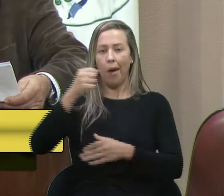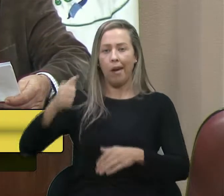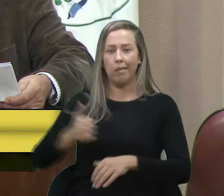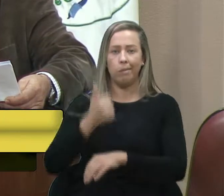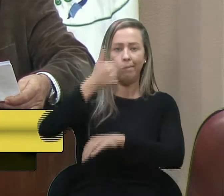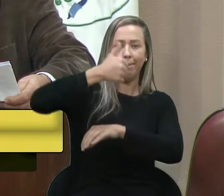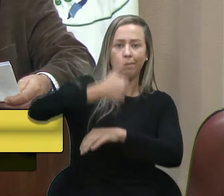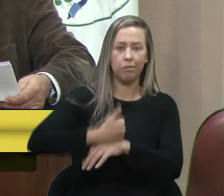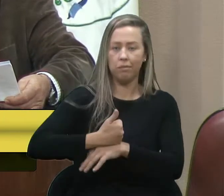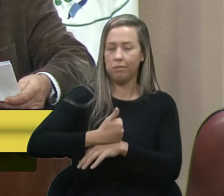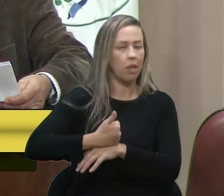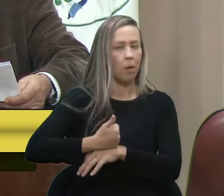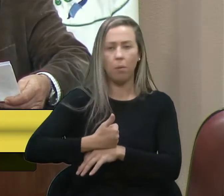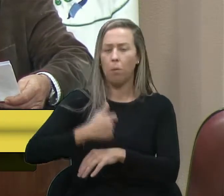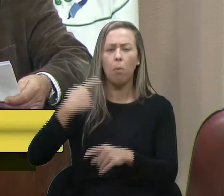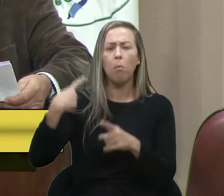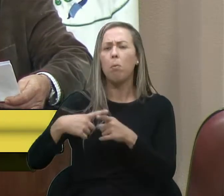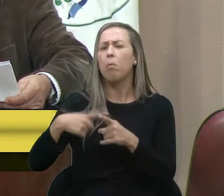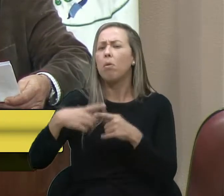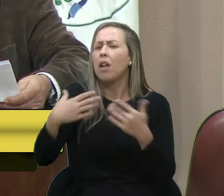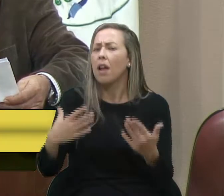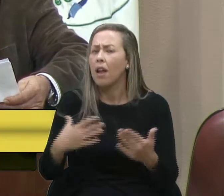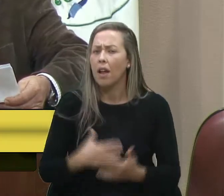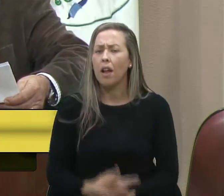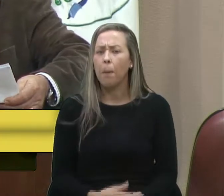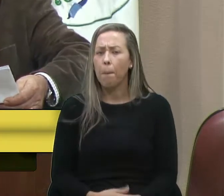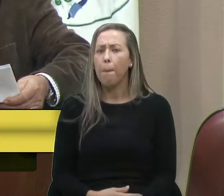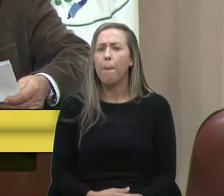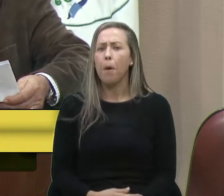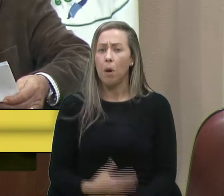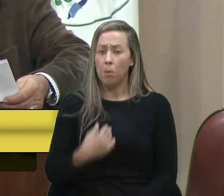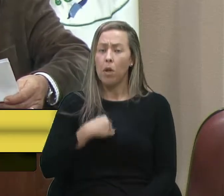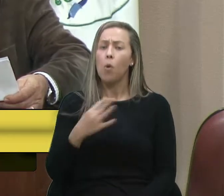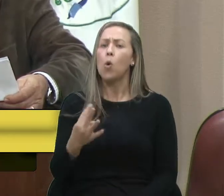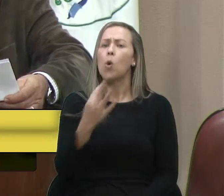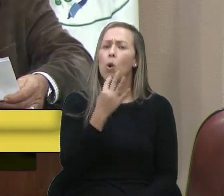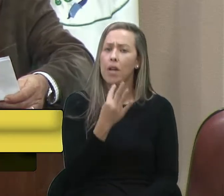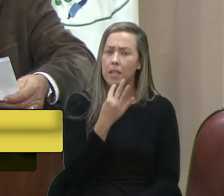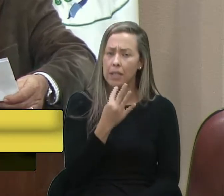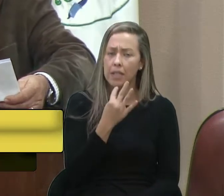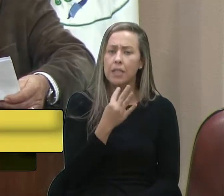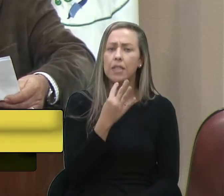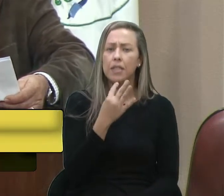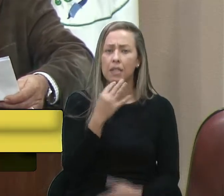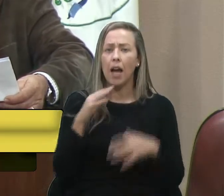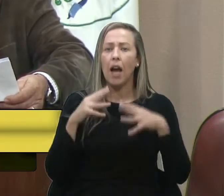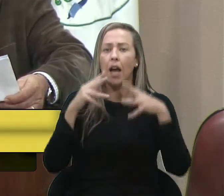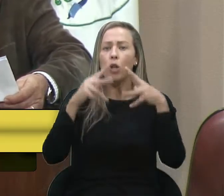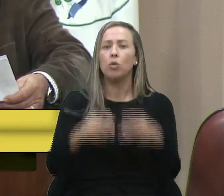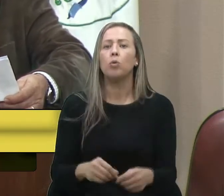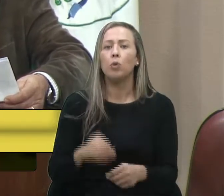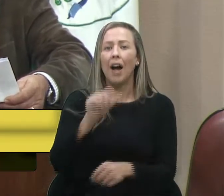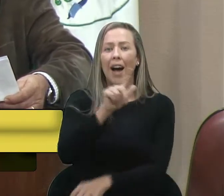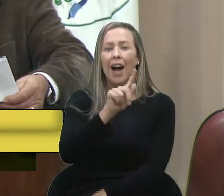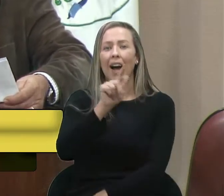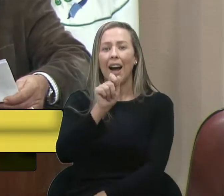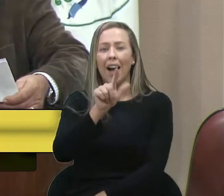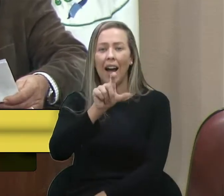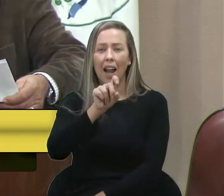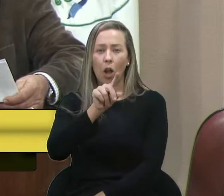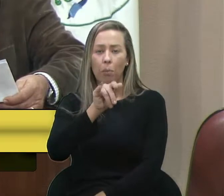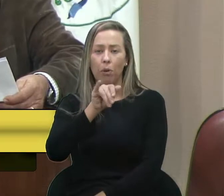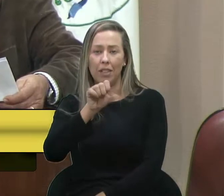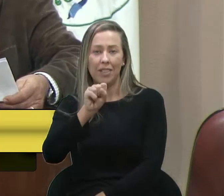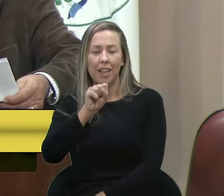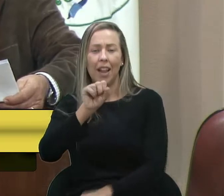Por quê, principalmente? Porque eu conhecia das condições da subprefeitura nossa de Galope, não era diferente,